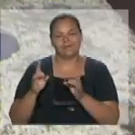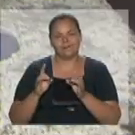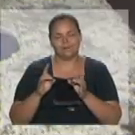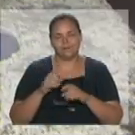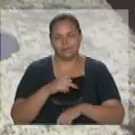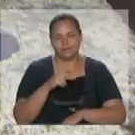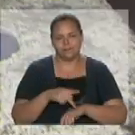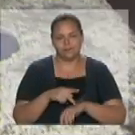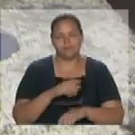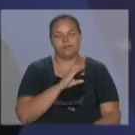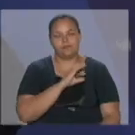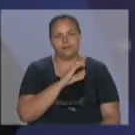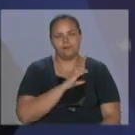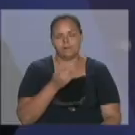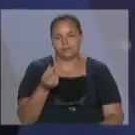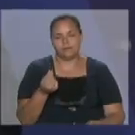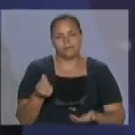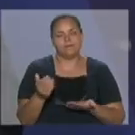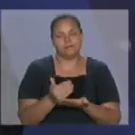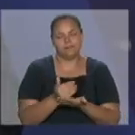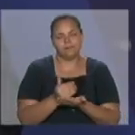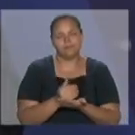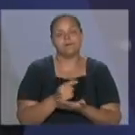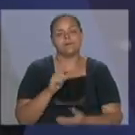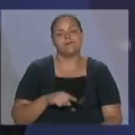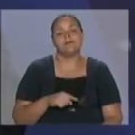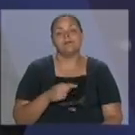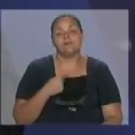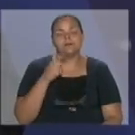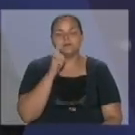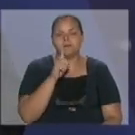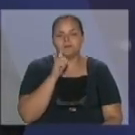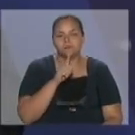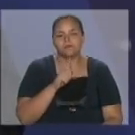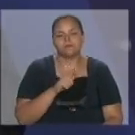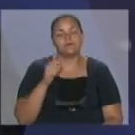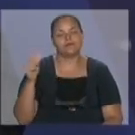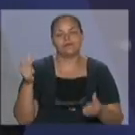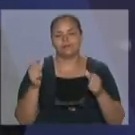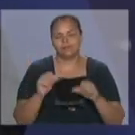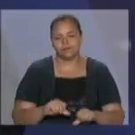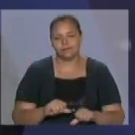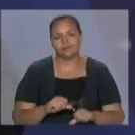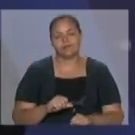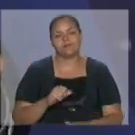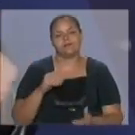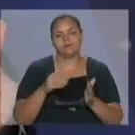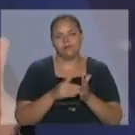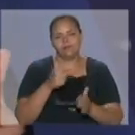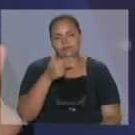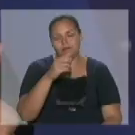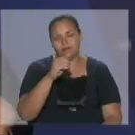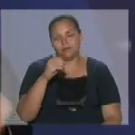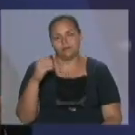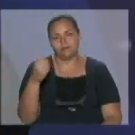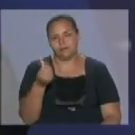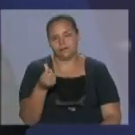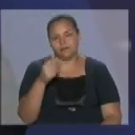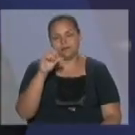forma um preço. Então ela recolhe royalties em cima desse preço. Né? Pior, até